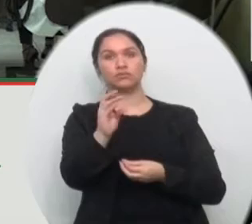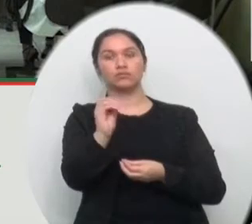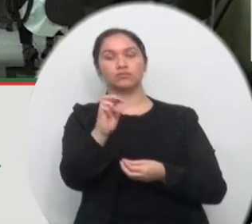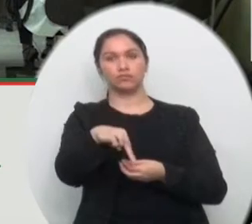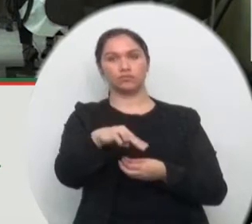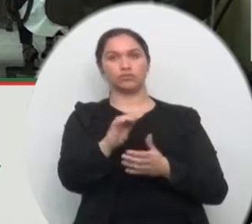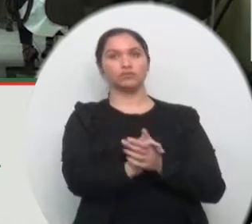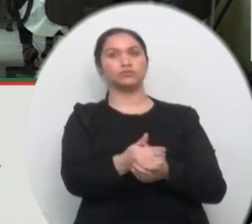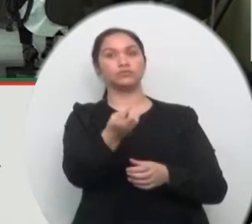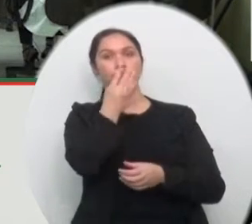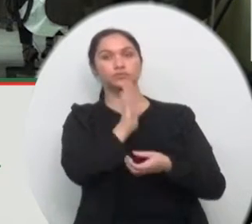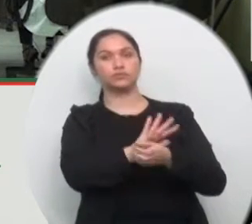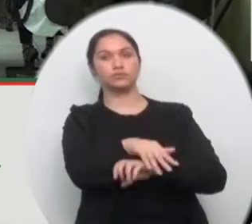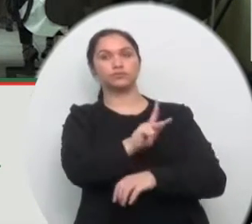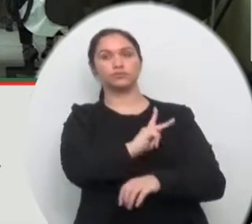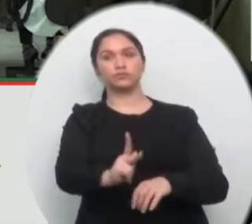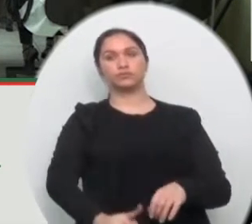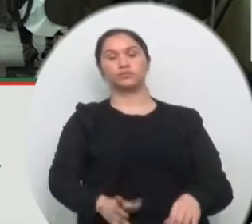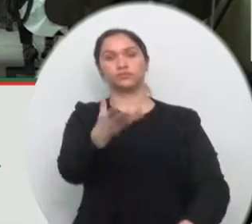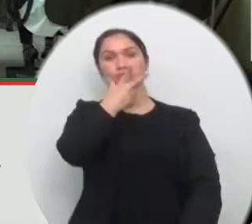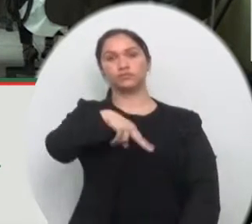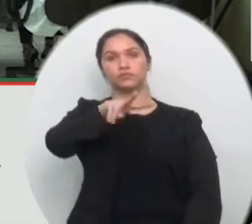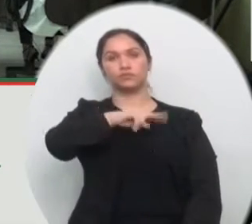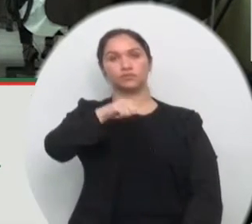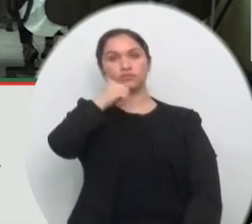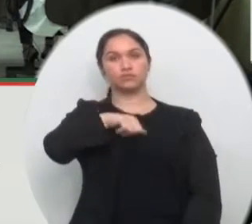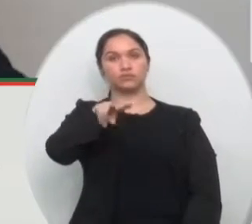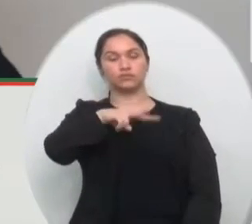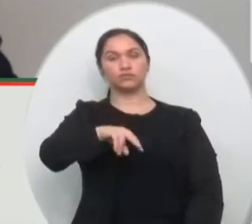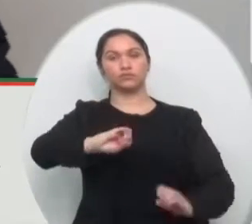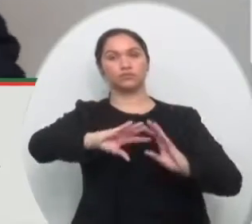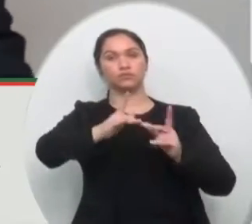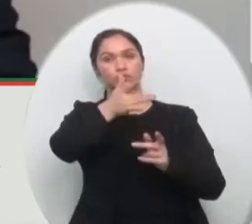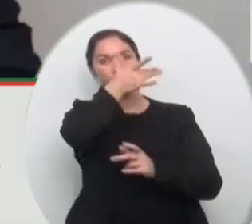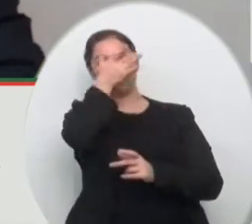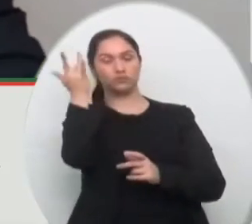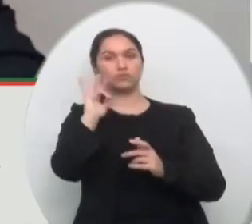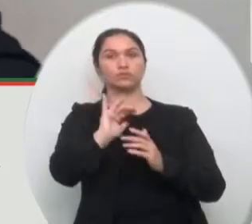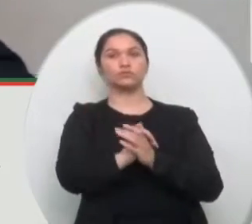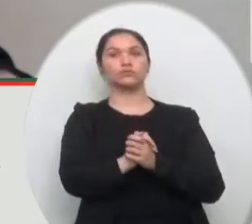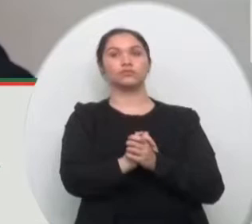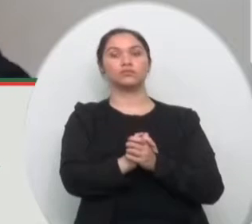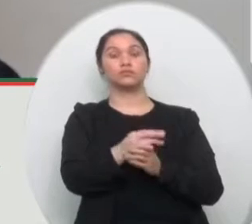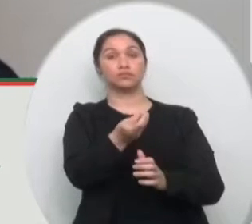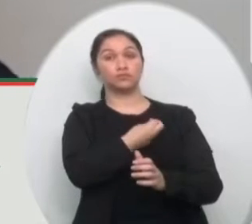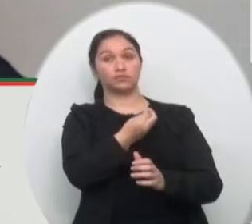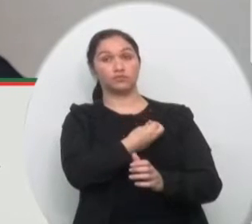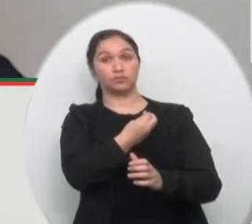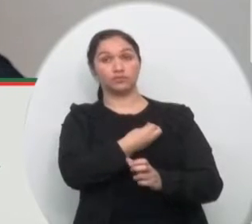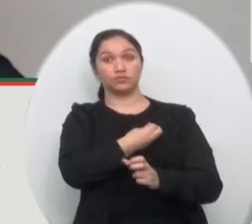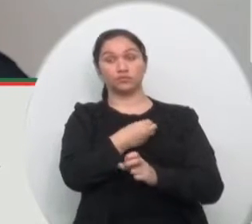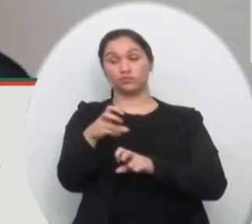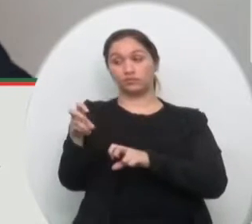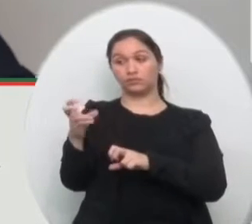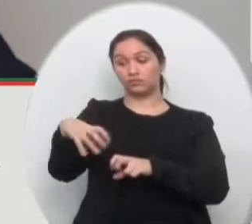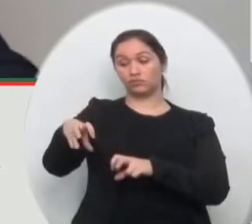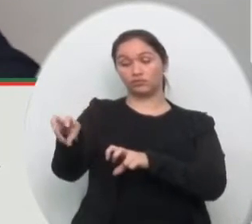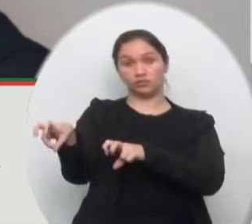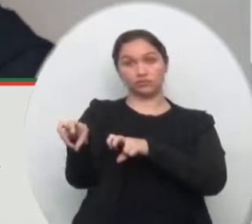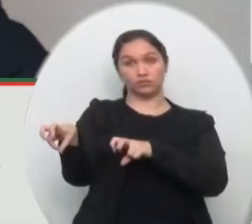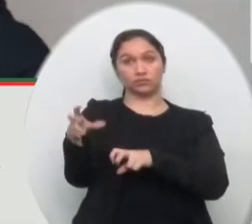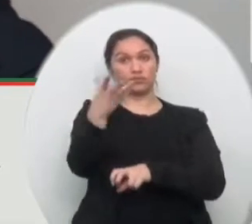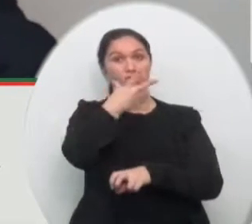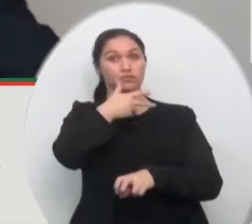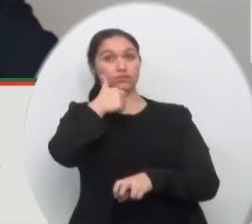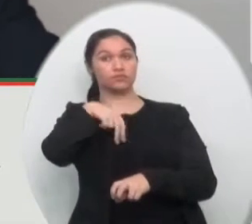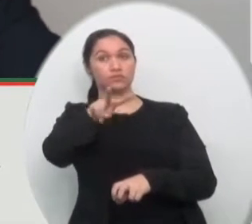Boa noite, senhor presidente, membros da mesa, vereadores, comunidade do Morro Albino, região agrícola aqui presente, a vereadora de Cocal do Sul, seja